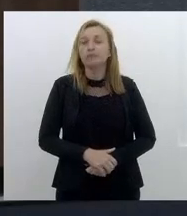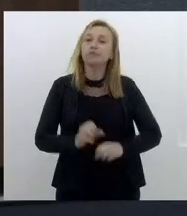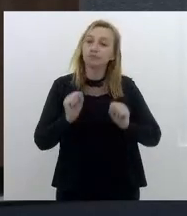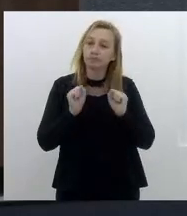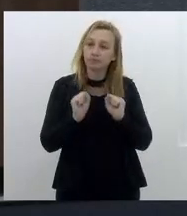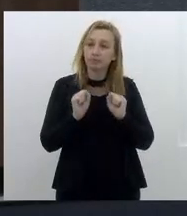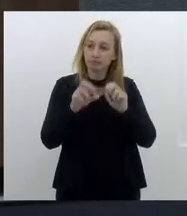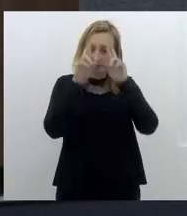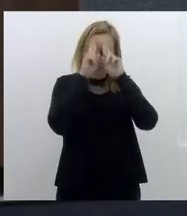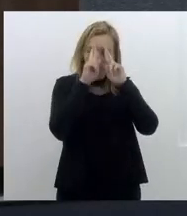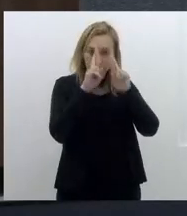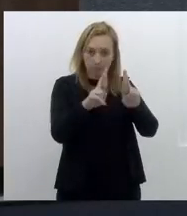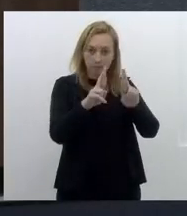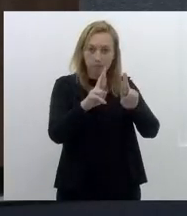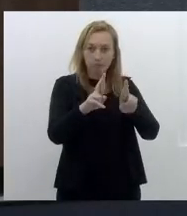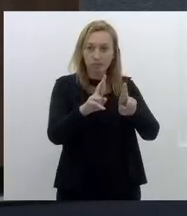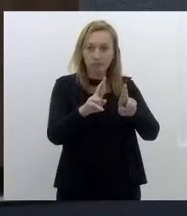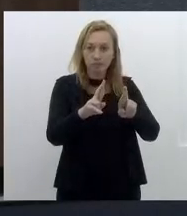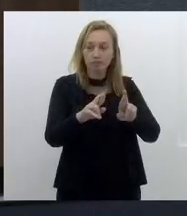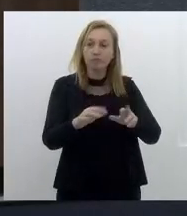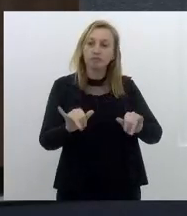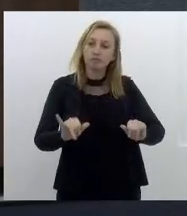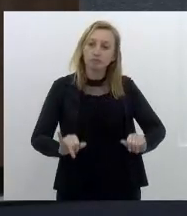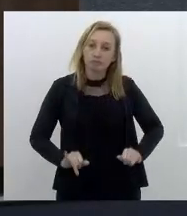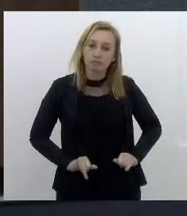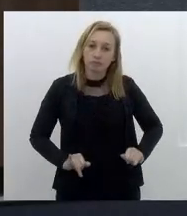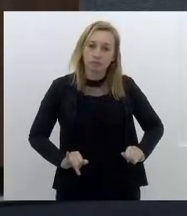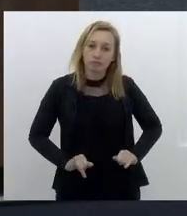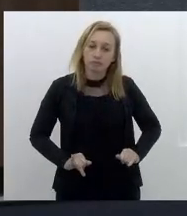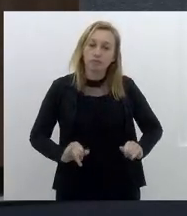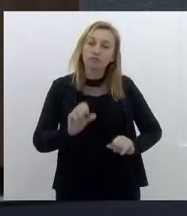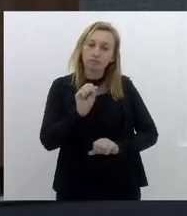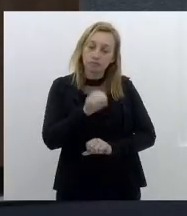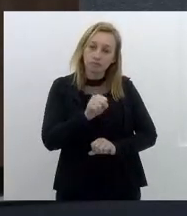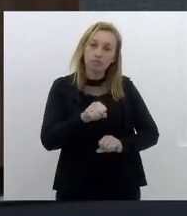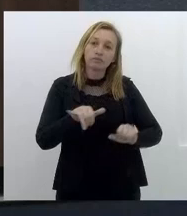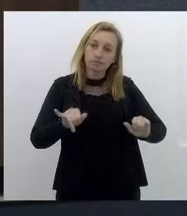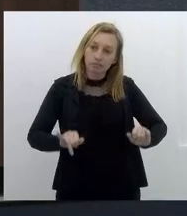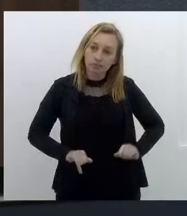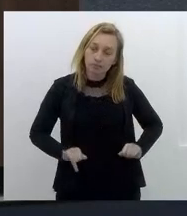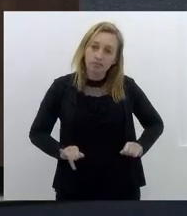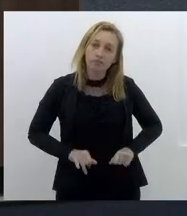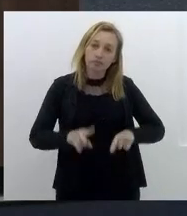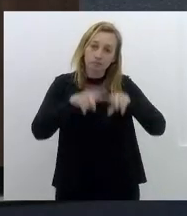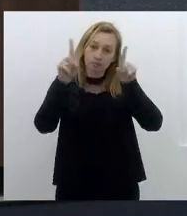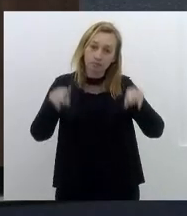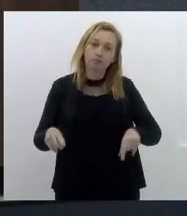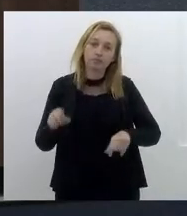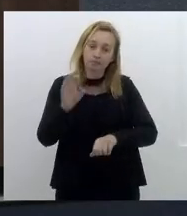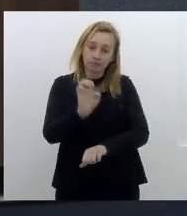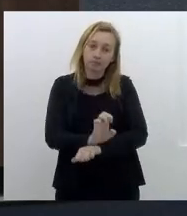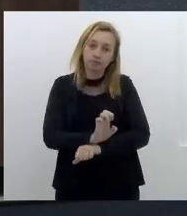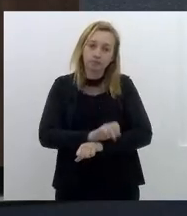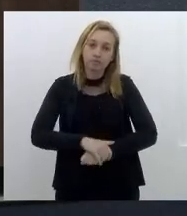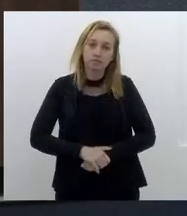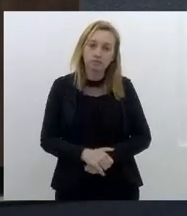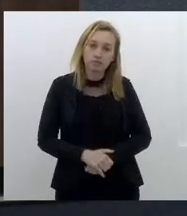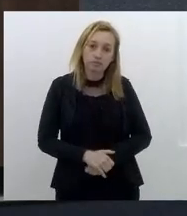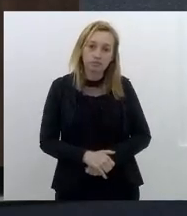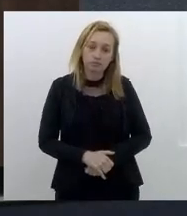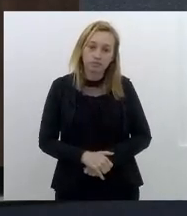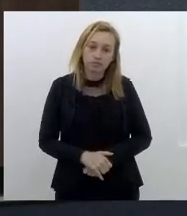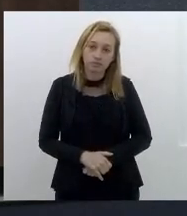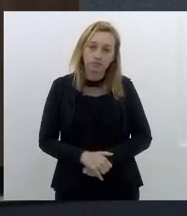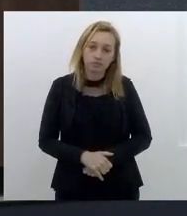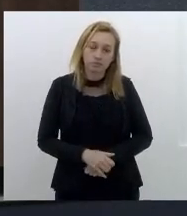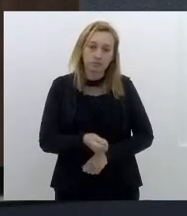possibilitar respeito aos sofridos sim sofrendo servidores desse estado o que